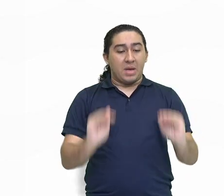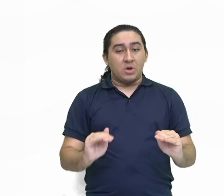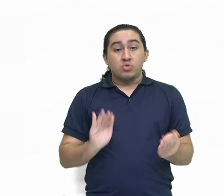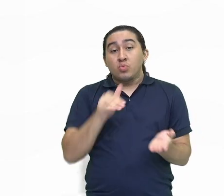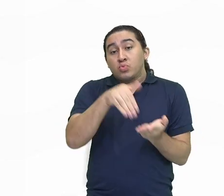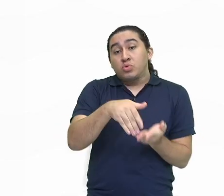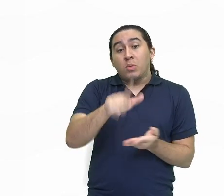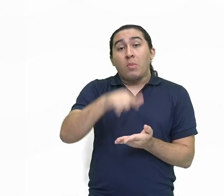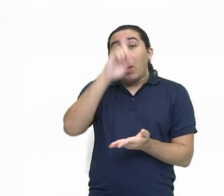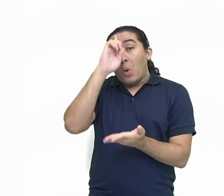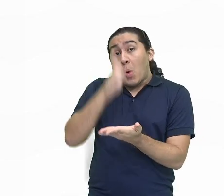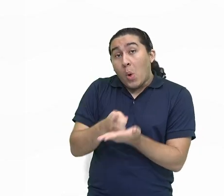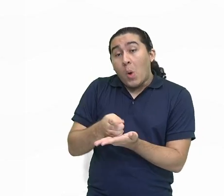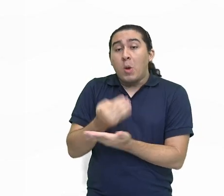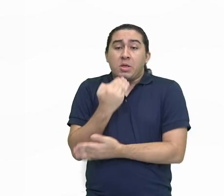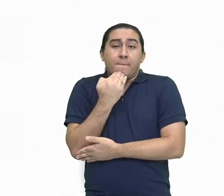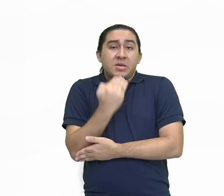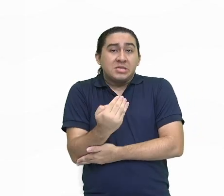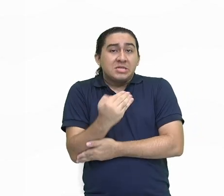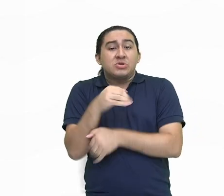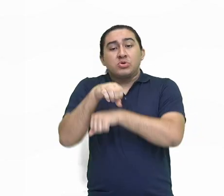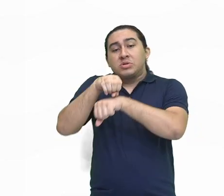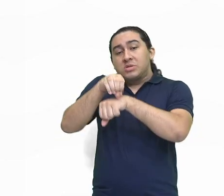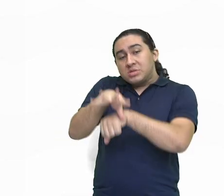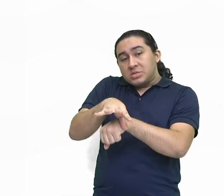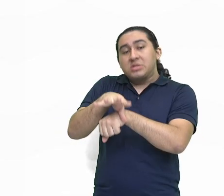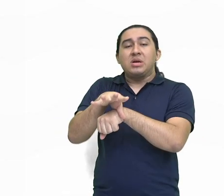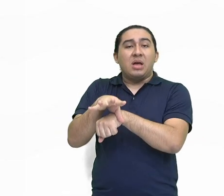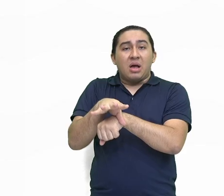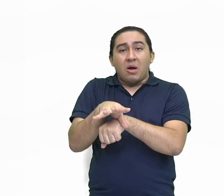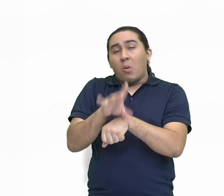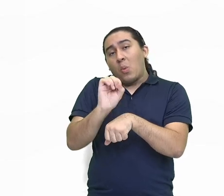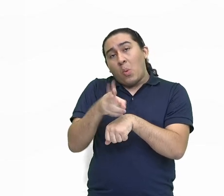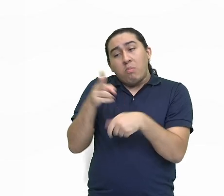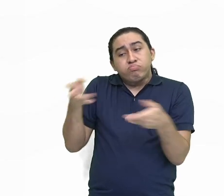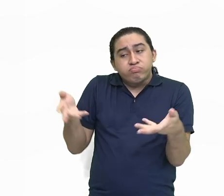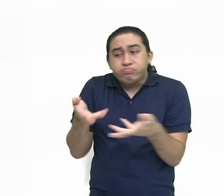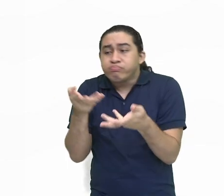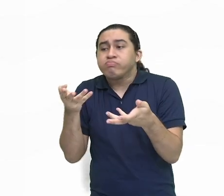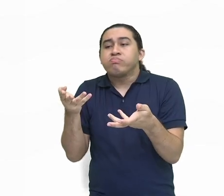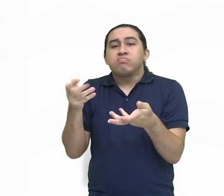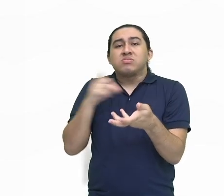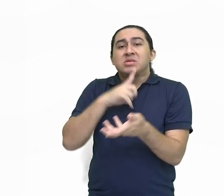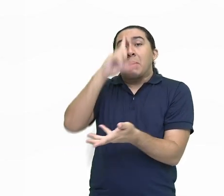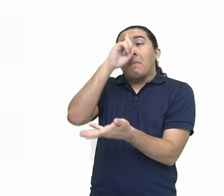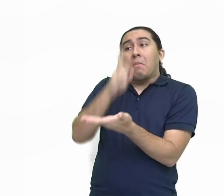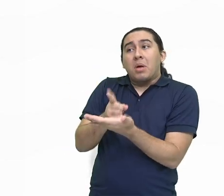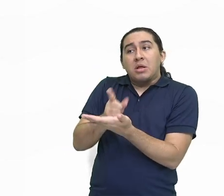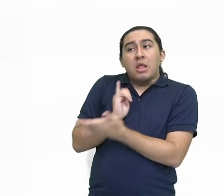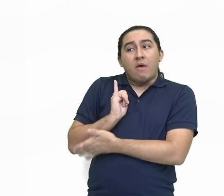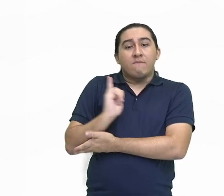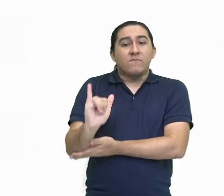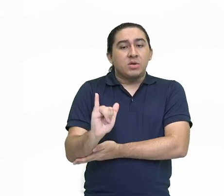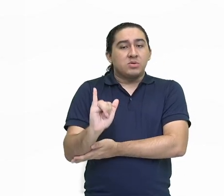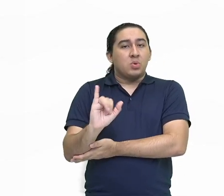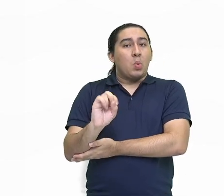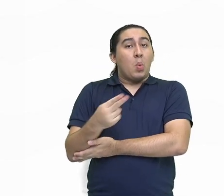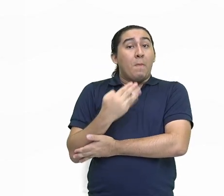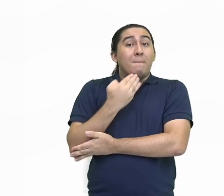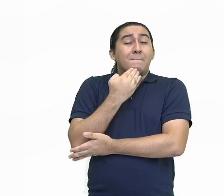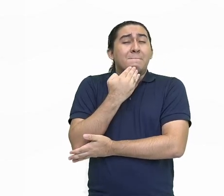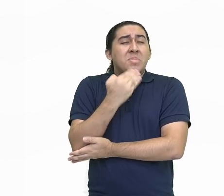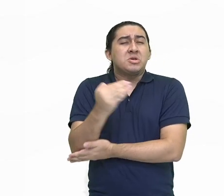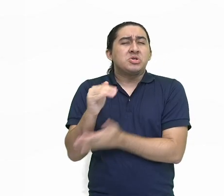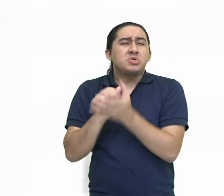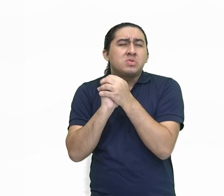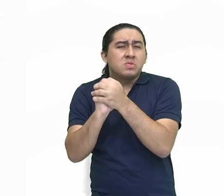indica uma ordem, um pedido, uma sugestão, uma exortação, uma advertência ou uma súplica. Então, esses